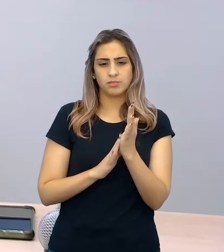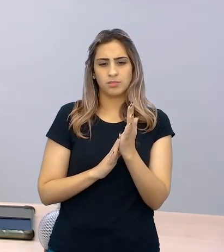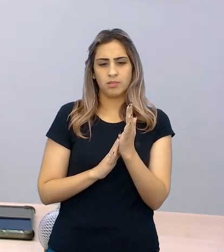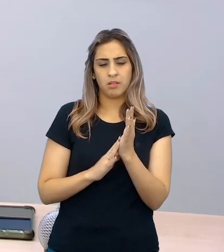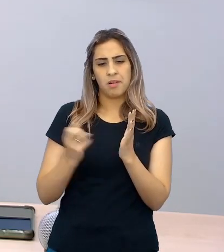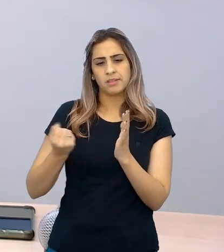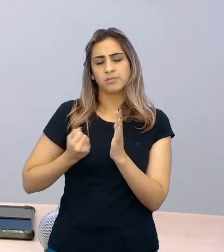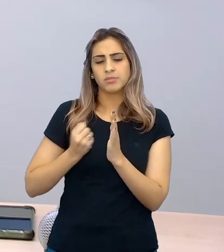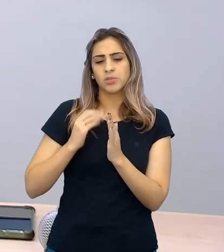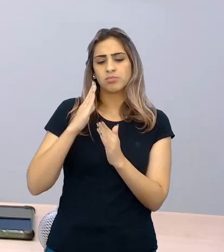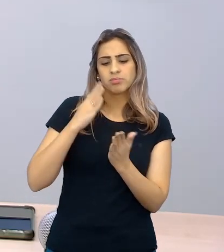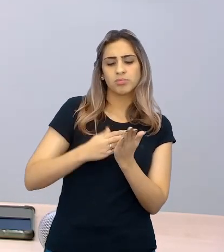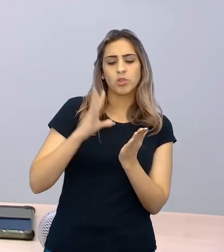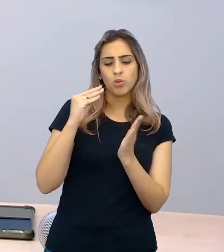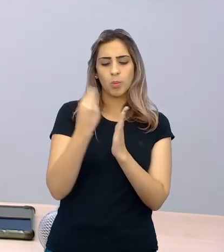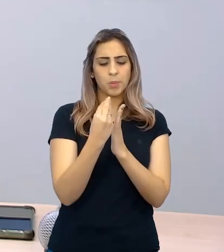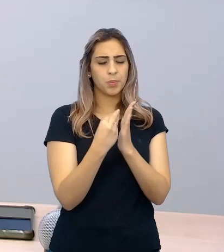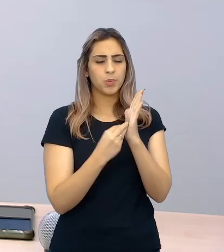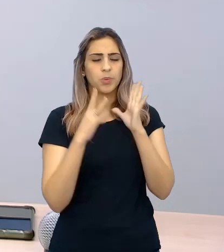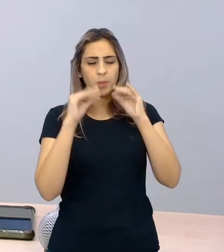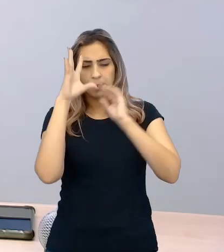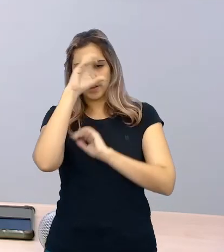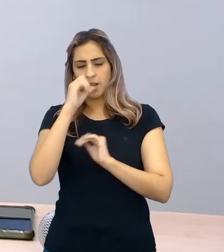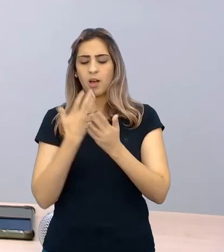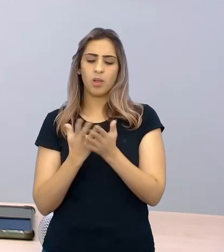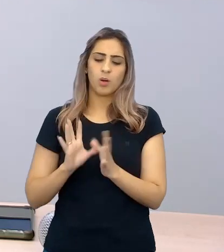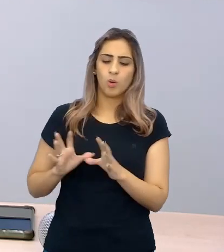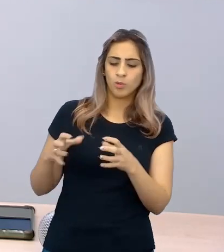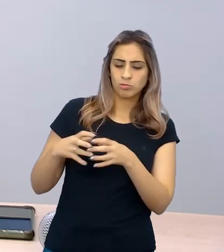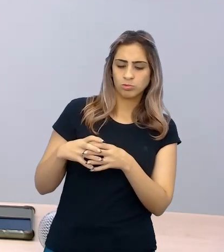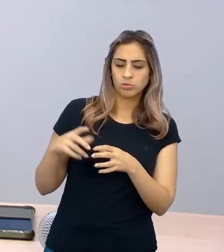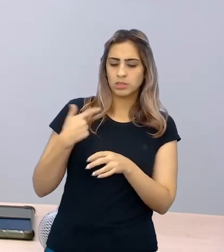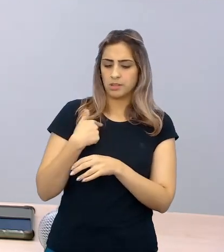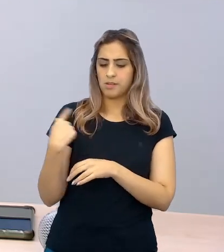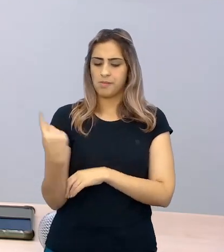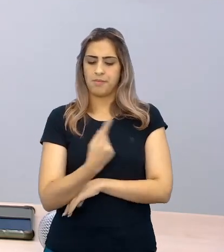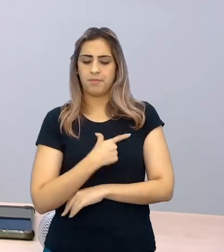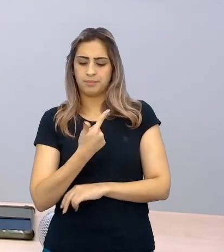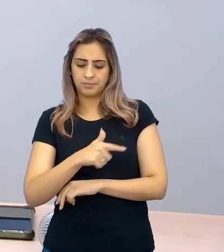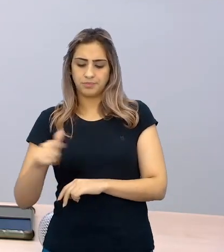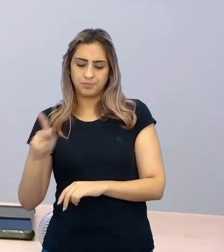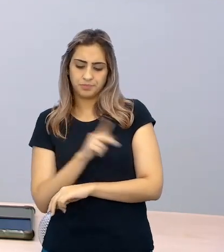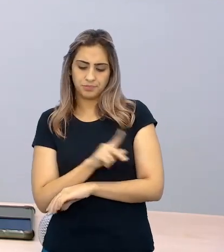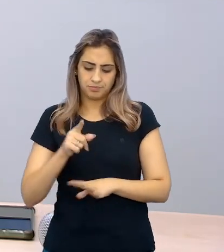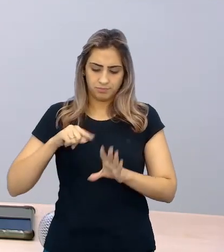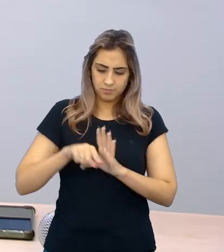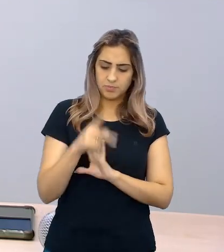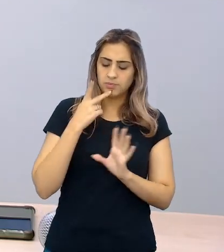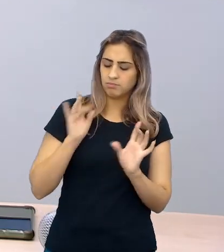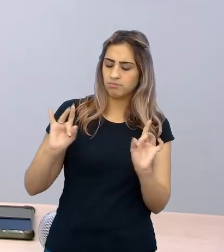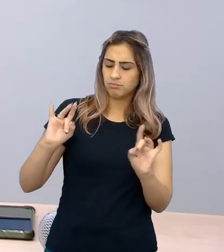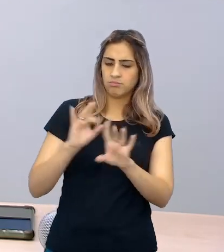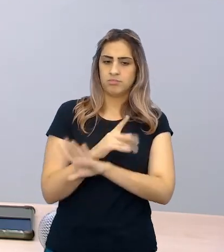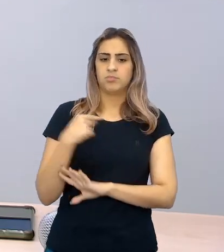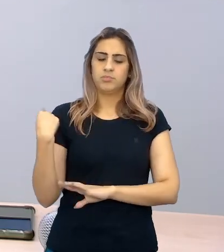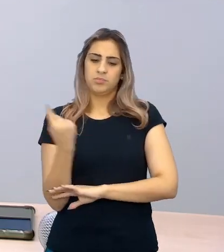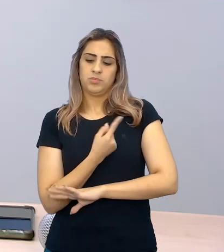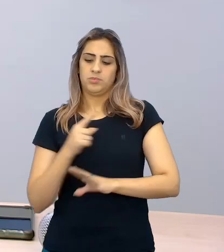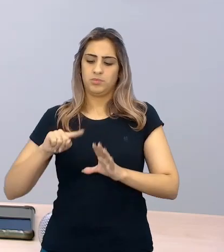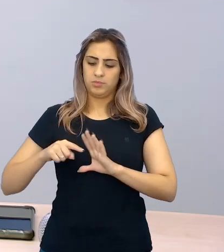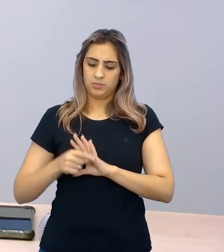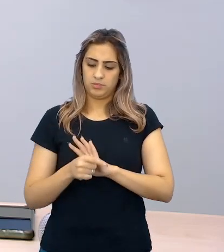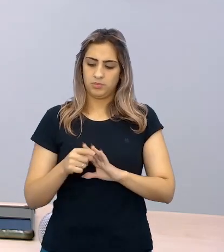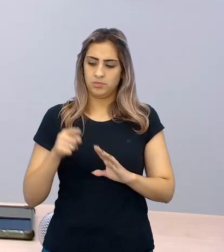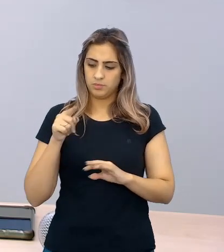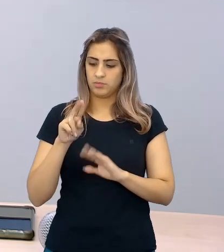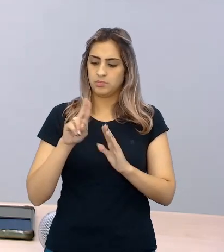É para você colocar tudo que você aprendeu. Então a gente vai fazer uma aula em conjunto, eu e os demais professores desse aprofundamento, para fechar o ciclo aí do nosso aprofundamento